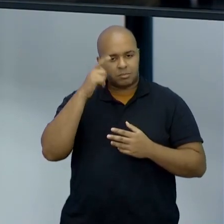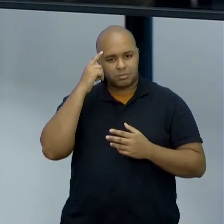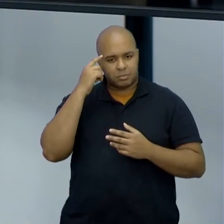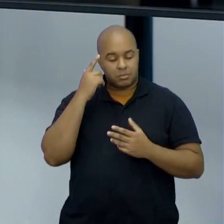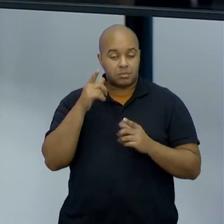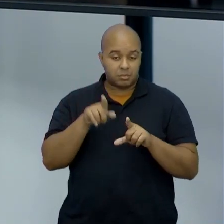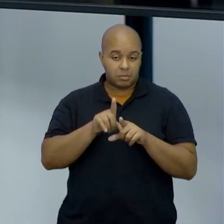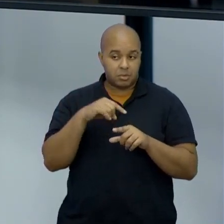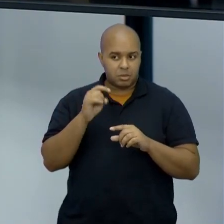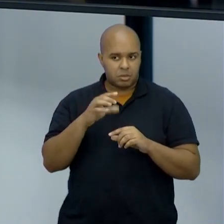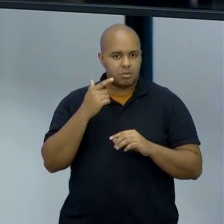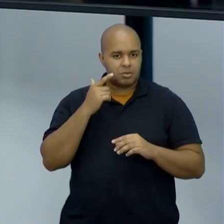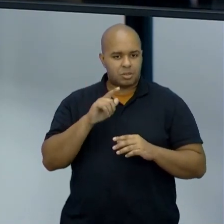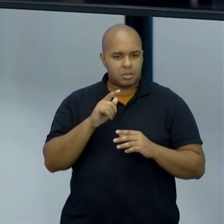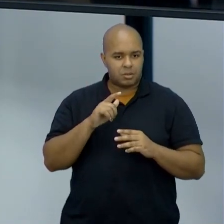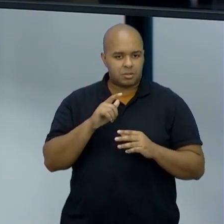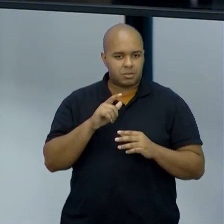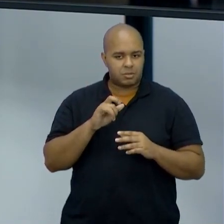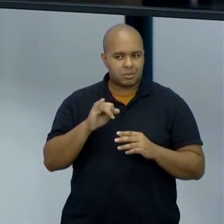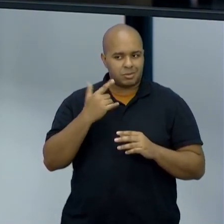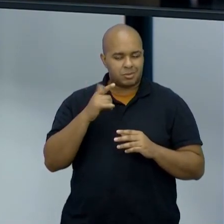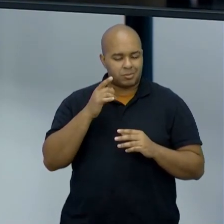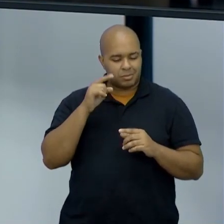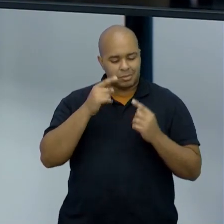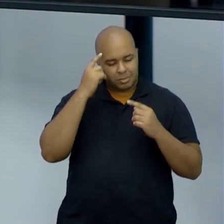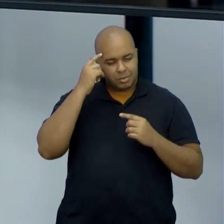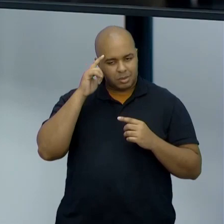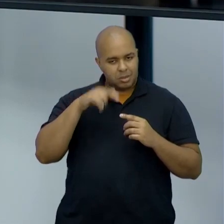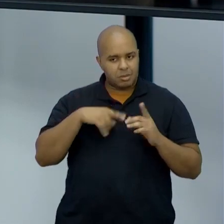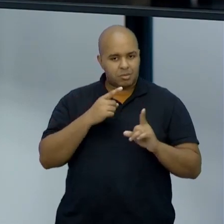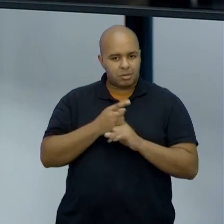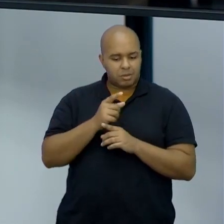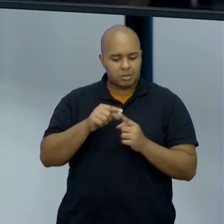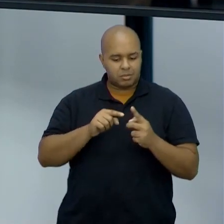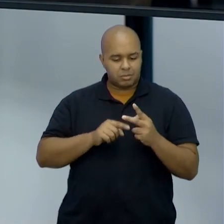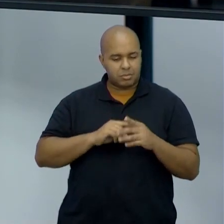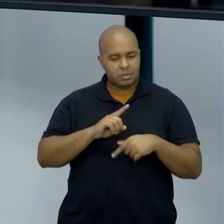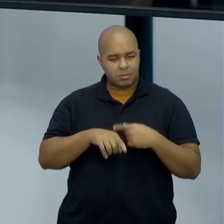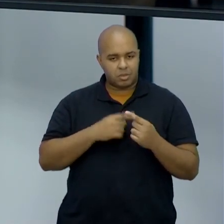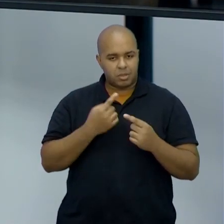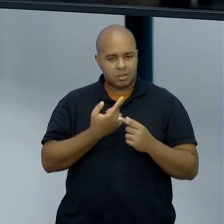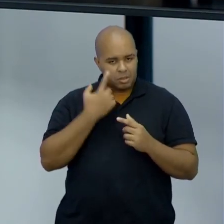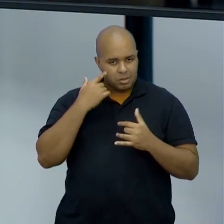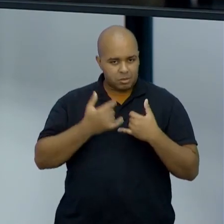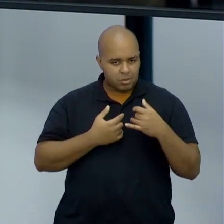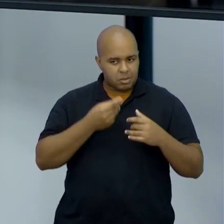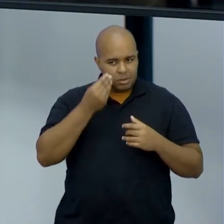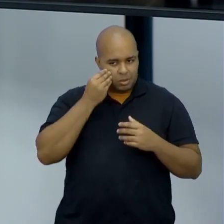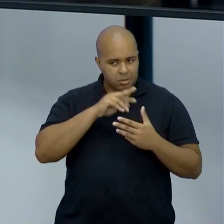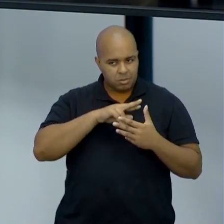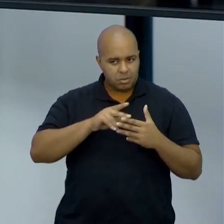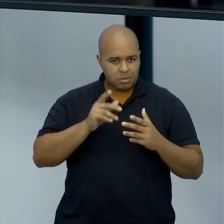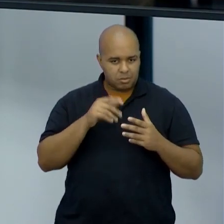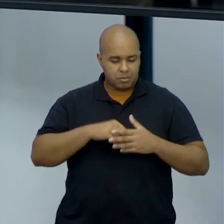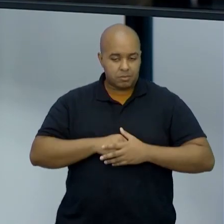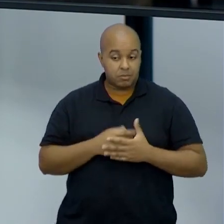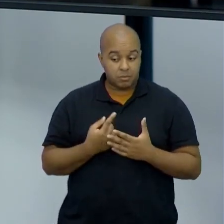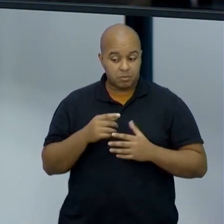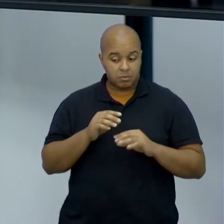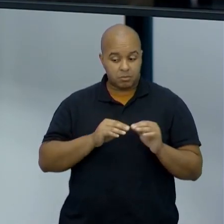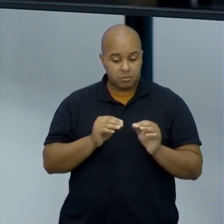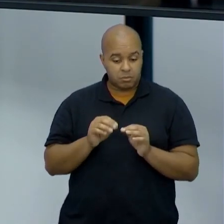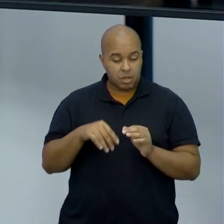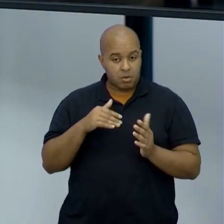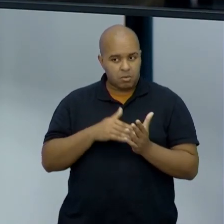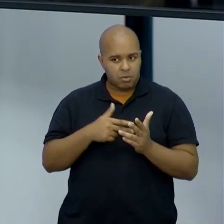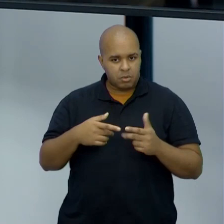pensar. E a gente só vai conseguir pensar nesses elementos e descobrir esses elementos depois que a gente jogou e testou várias vezes. O manual é a